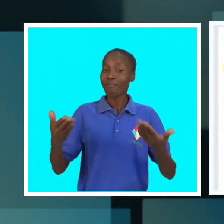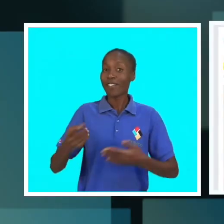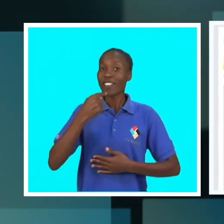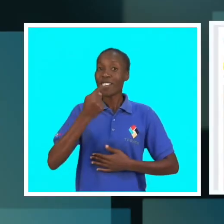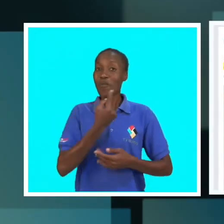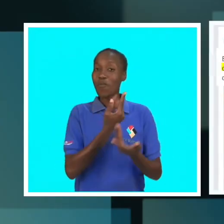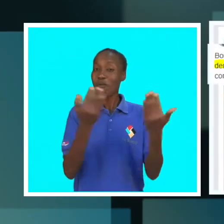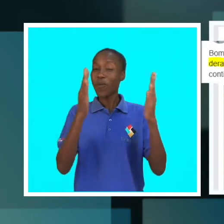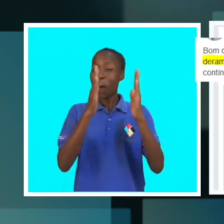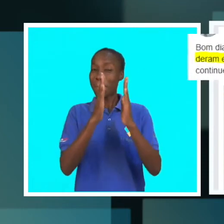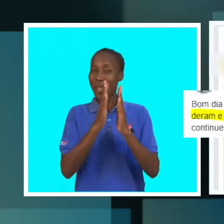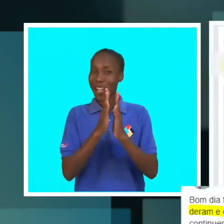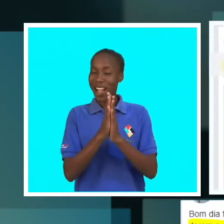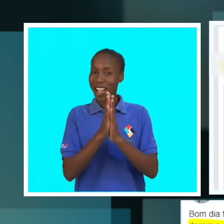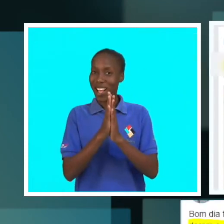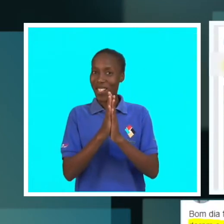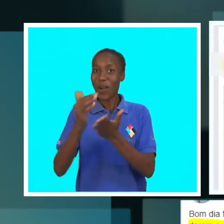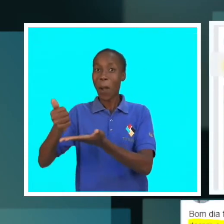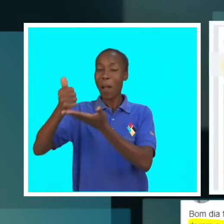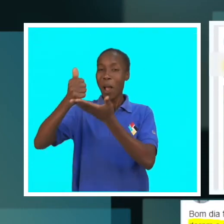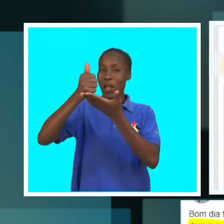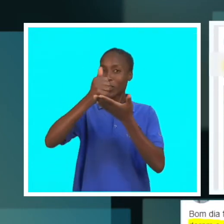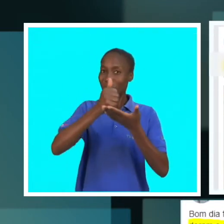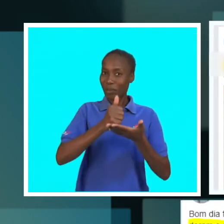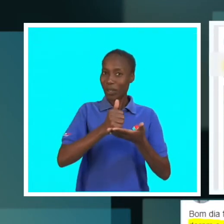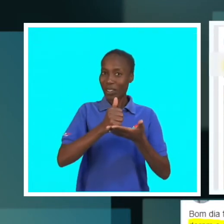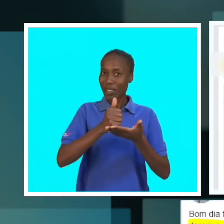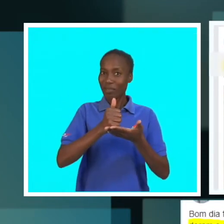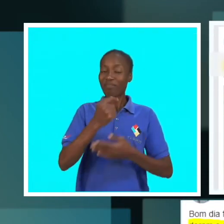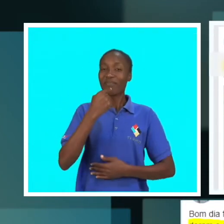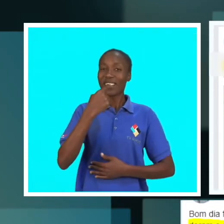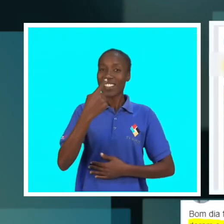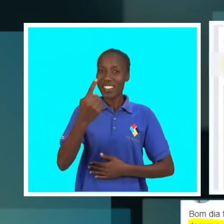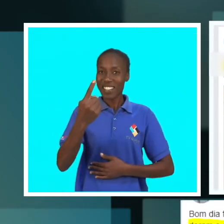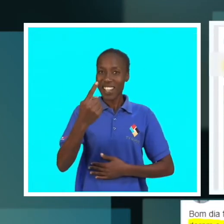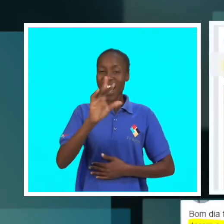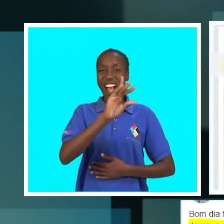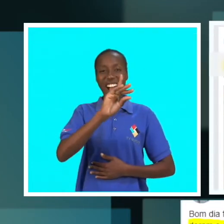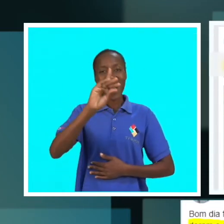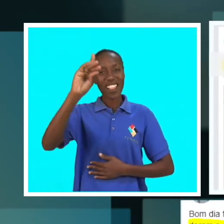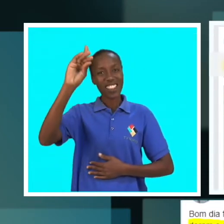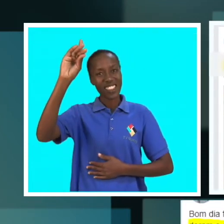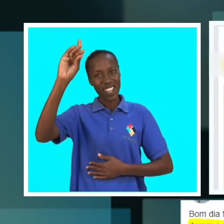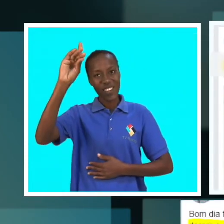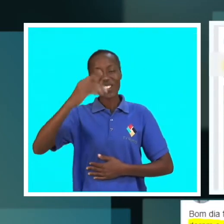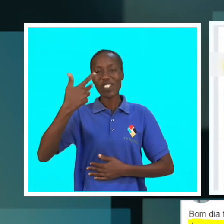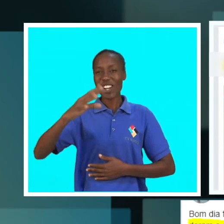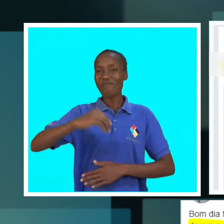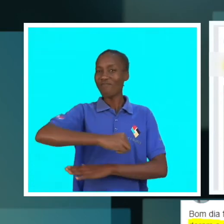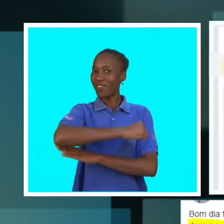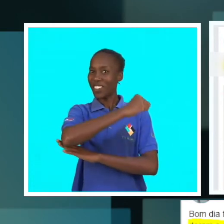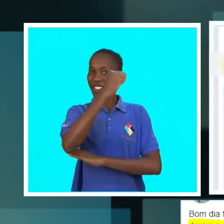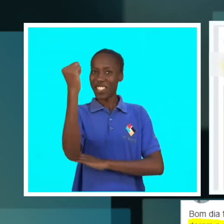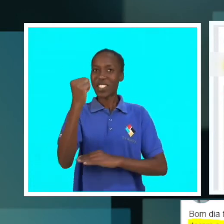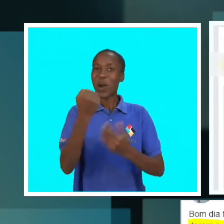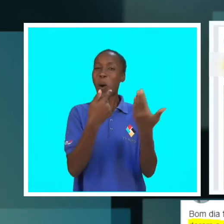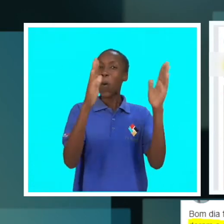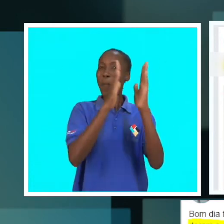Vim por este meio agradecer o apoio que me deram e dizer, graças a Deus, passei.